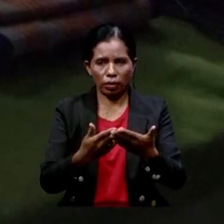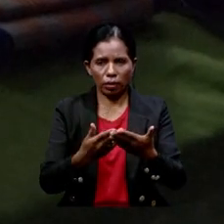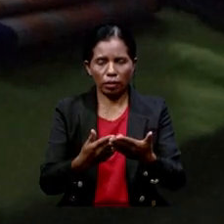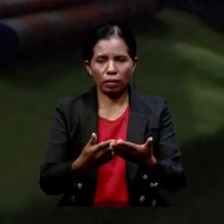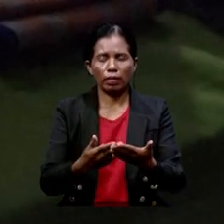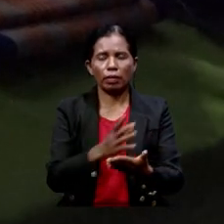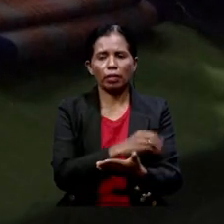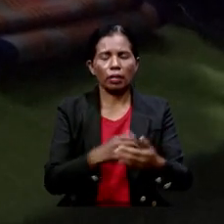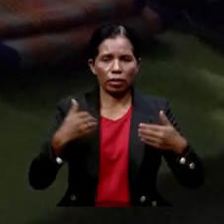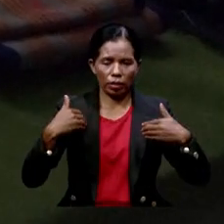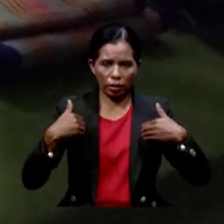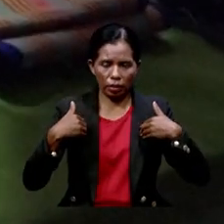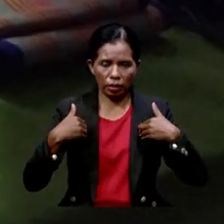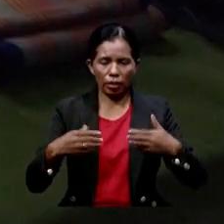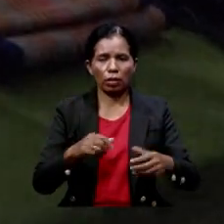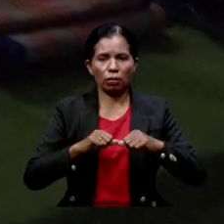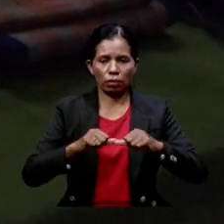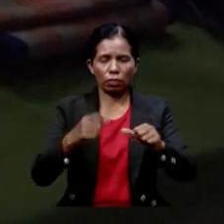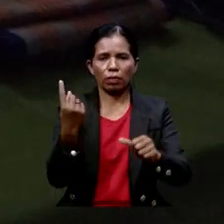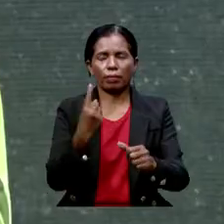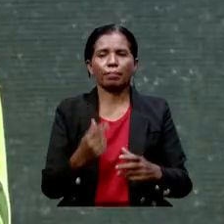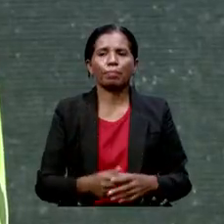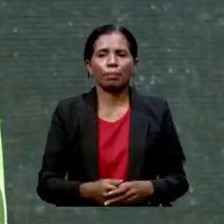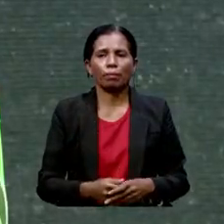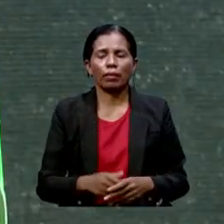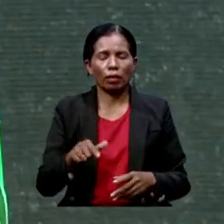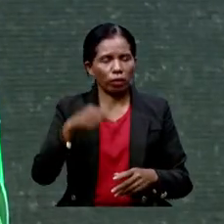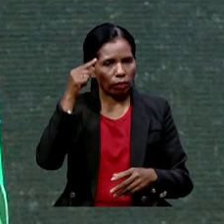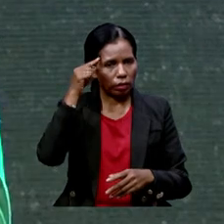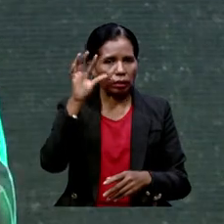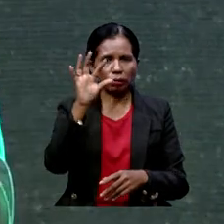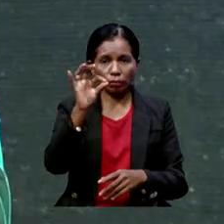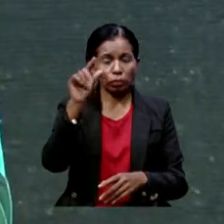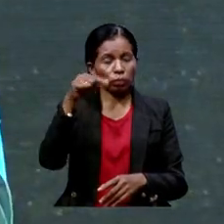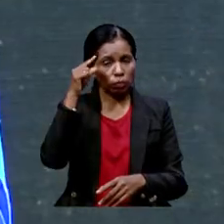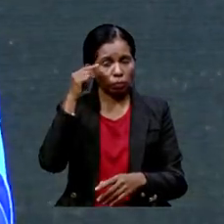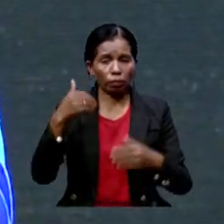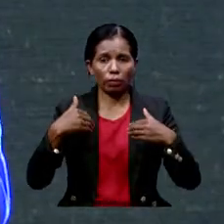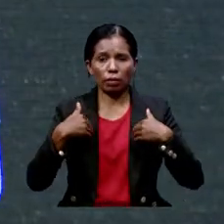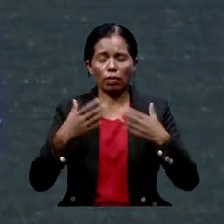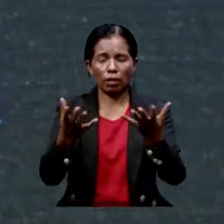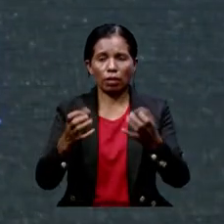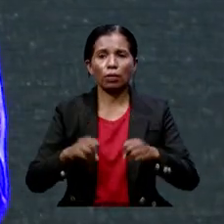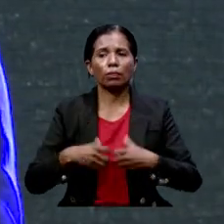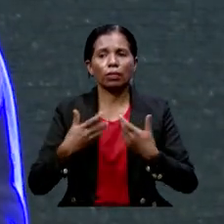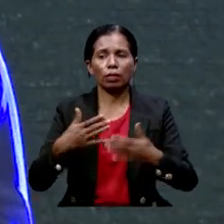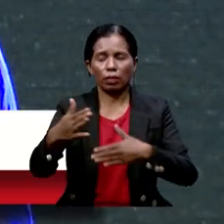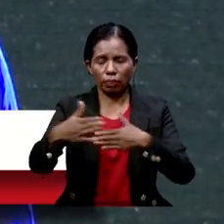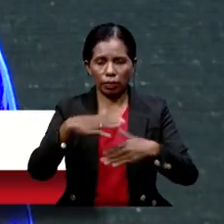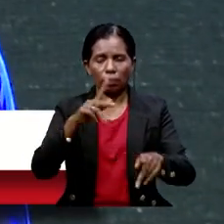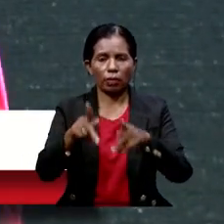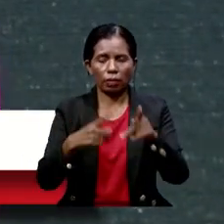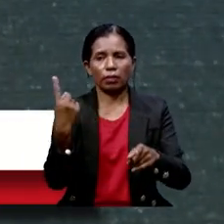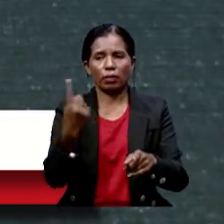quantidade no iha nia continuidade. Governo, nuno governo constitucional, iha commitmento o ensa atu besik ba pobo na